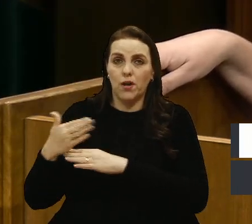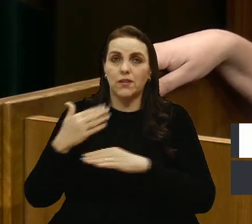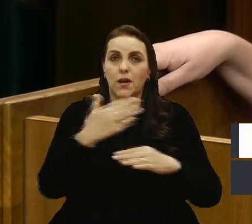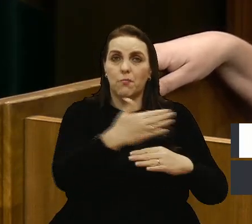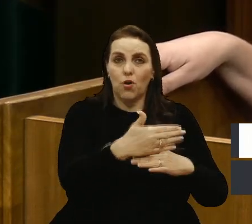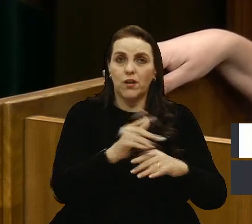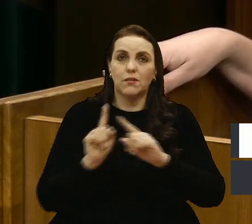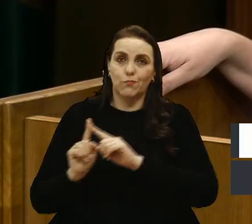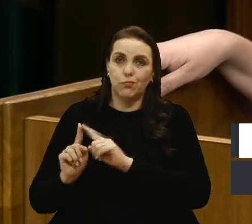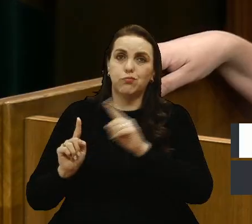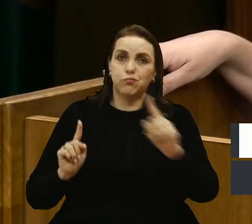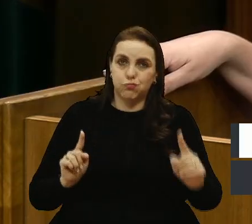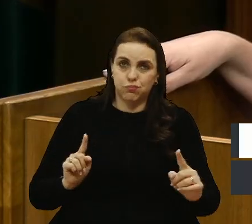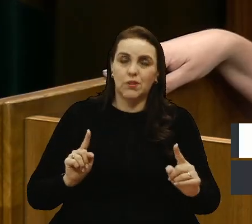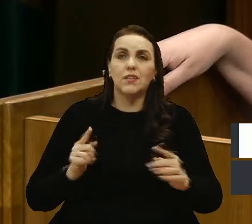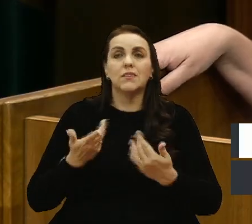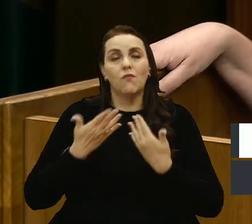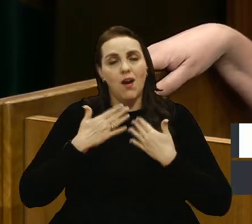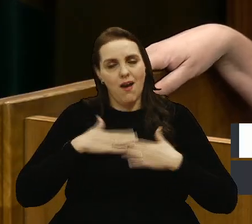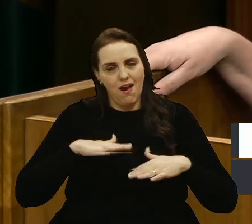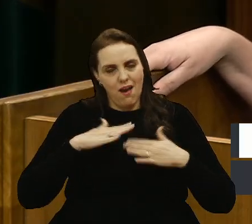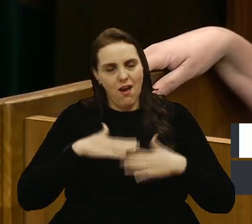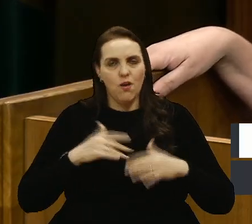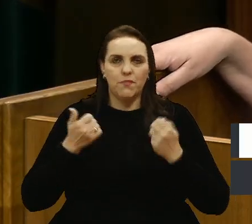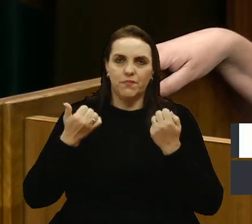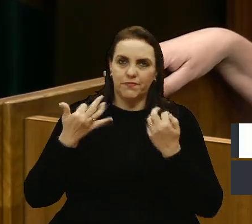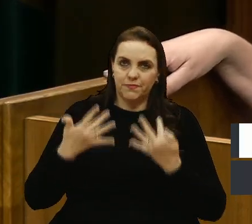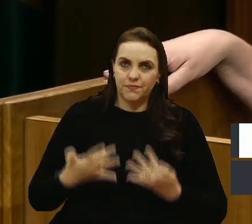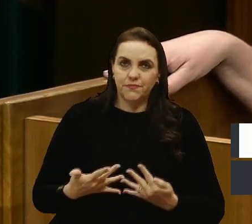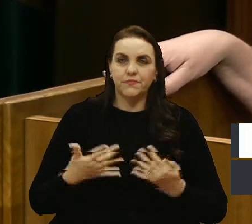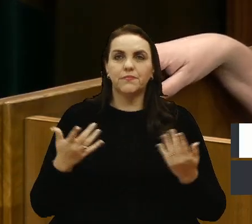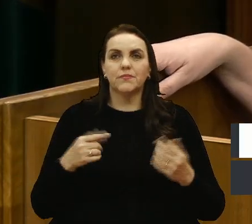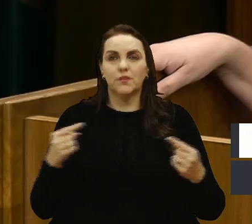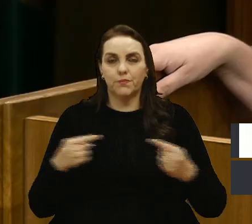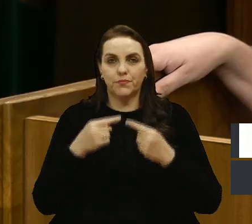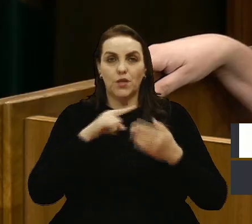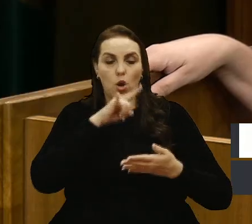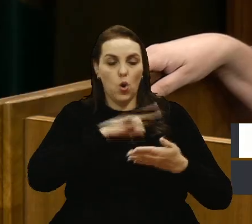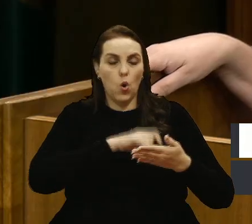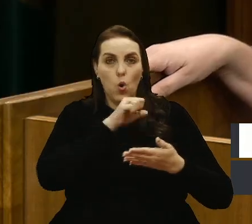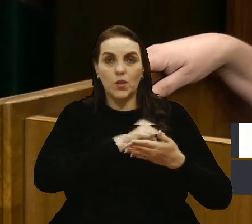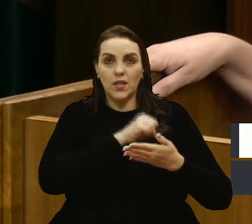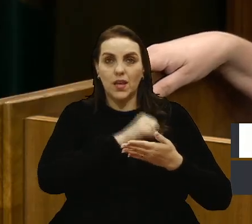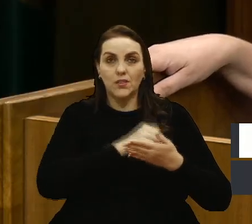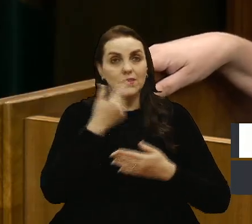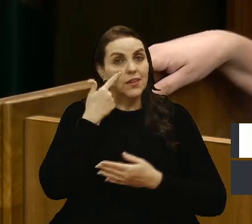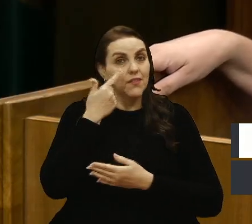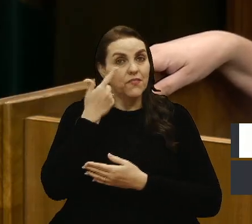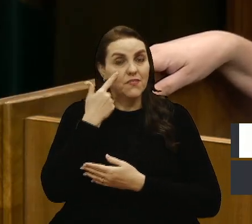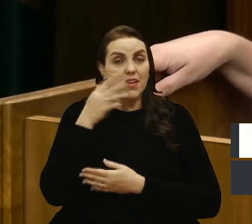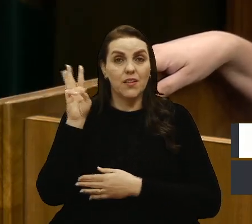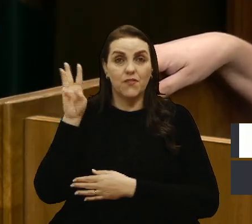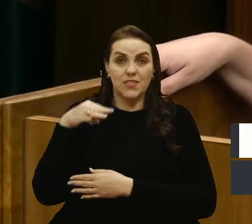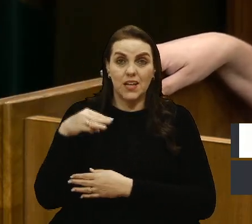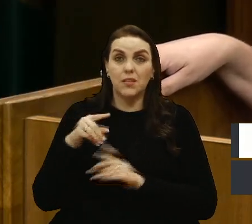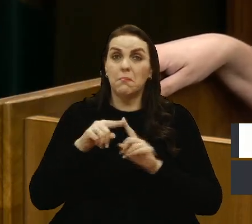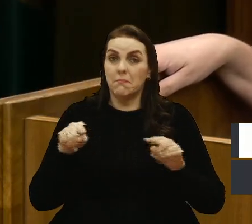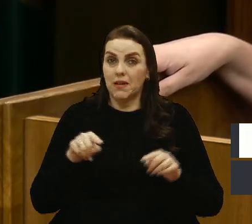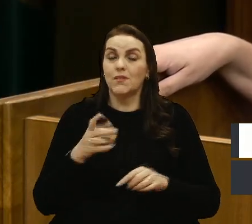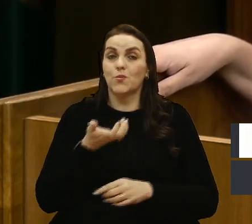e a gente vai trazer com calma isso, inclusive o que não está de acordo com o contrato ali da questão da Visate, mas eu